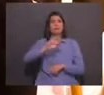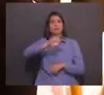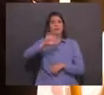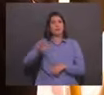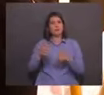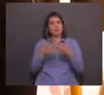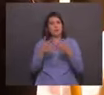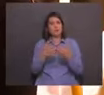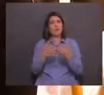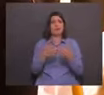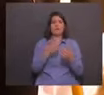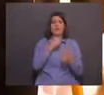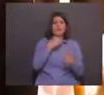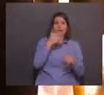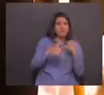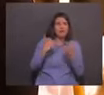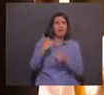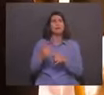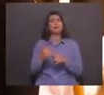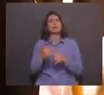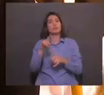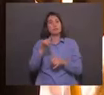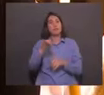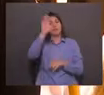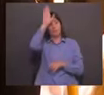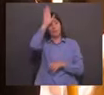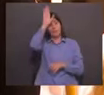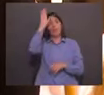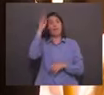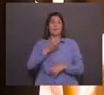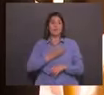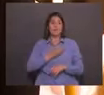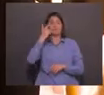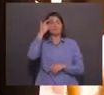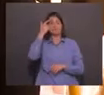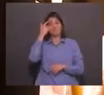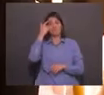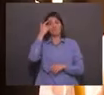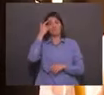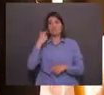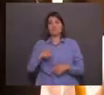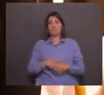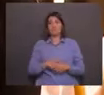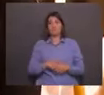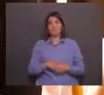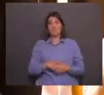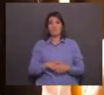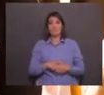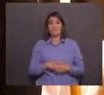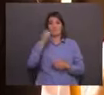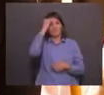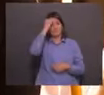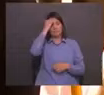diceva: «Il tempo è compiuto e il regno di Dio è vicino. Convertitevi